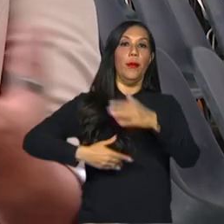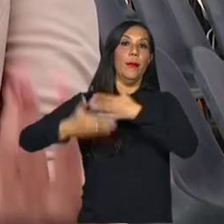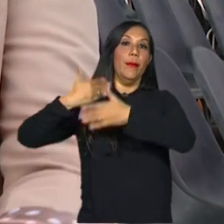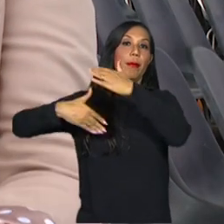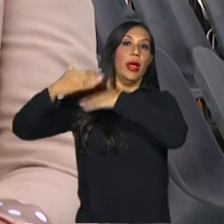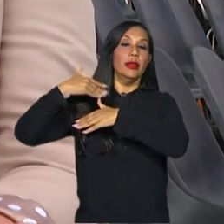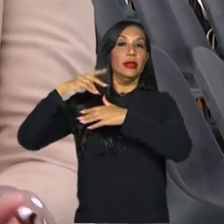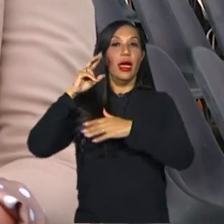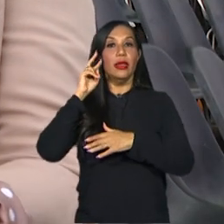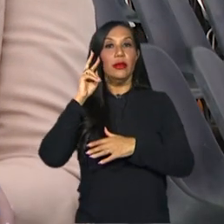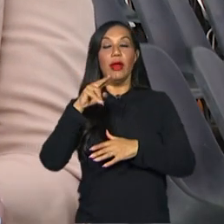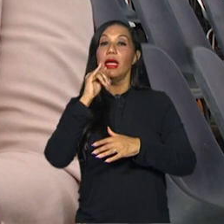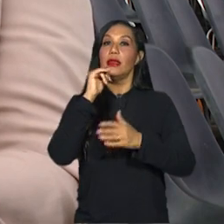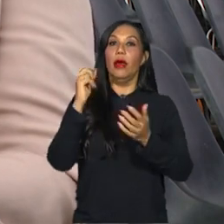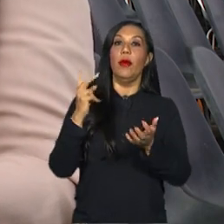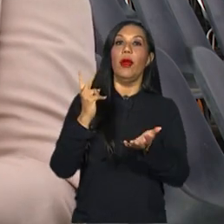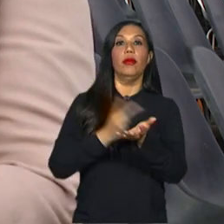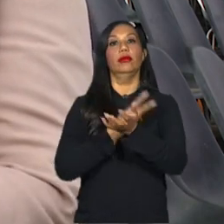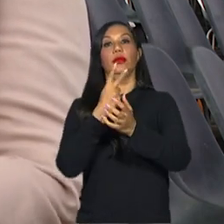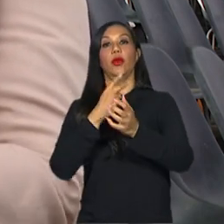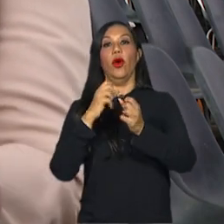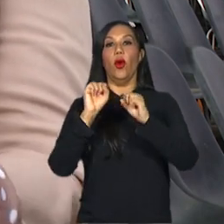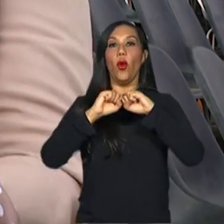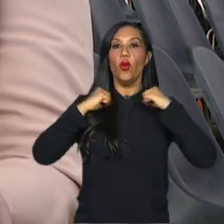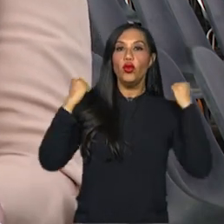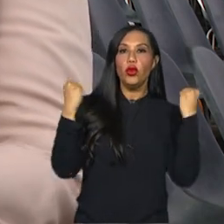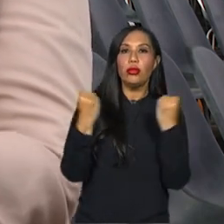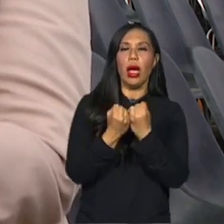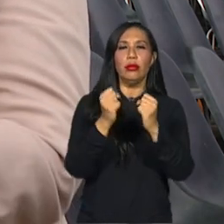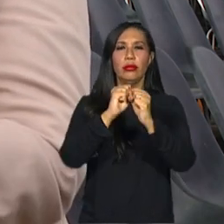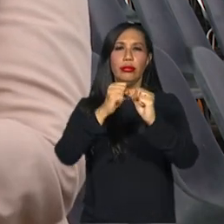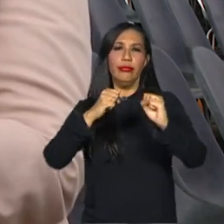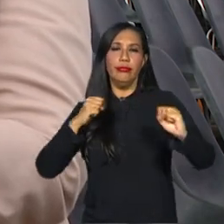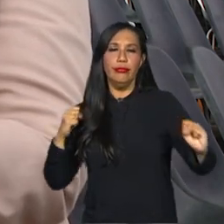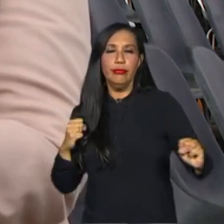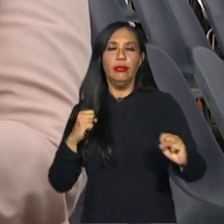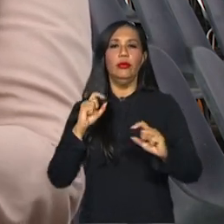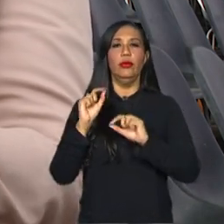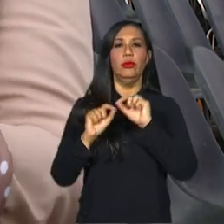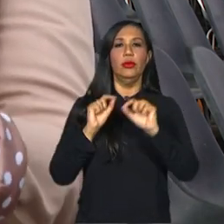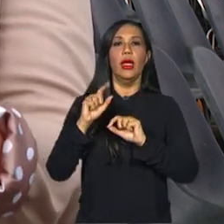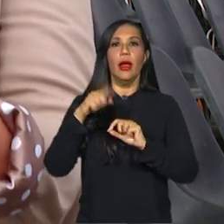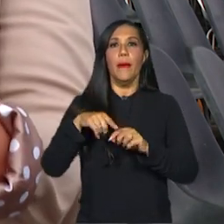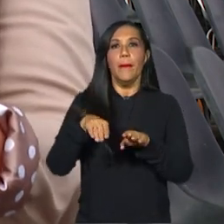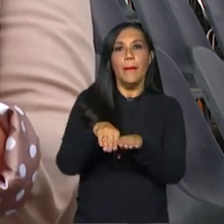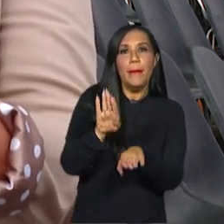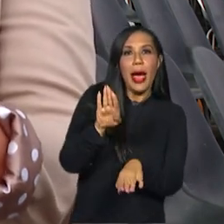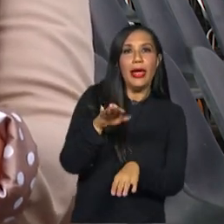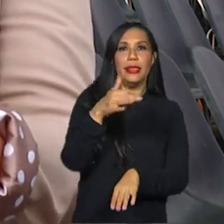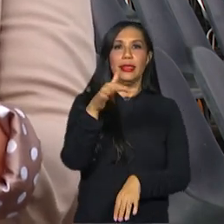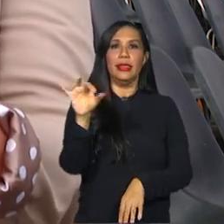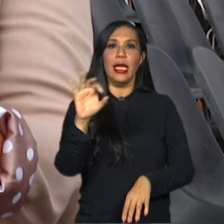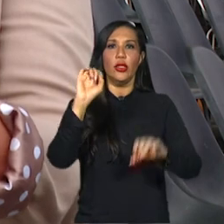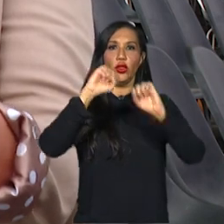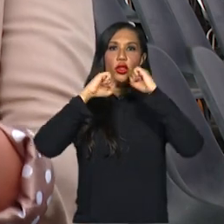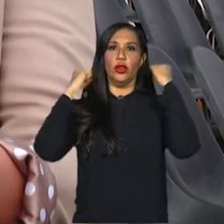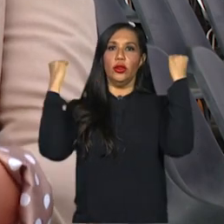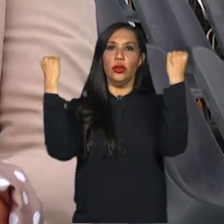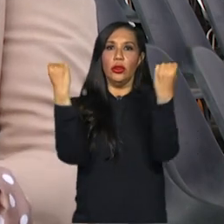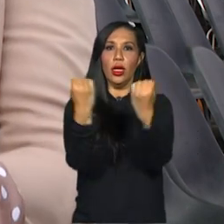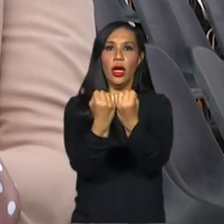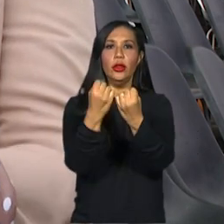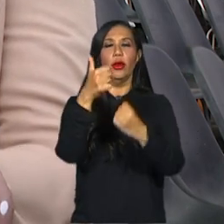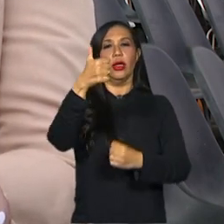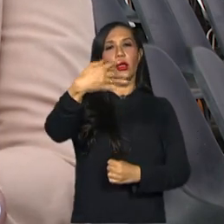vai ver a eclosão de estádios. Não são estádios qualquer, são estádios grandes. São mais de 10 estádios, se não me engano, são